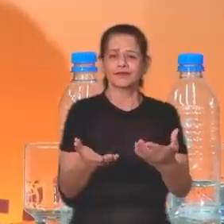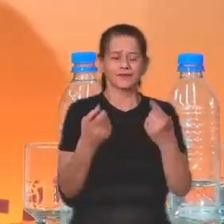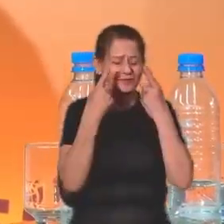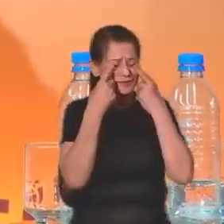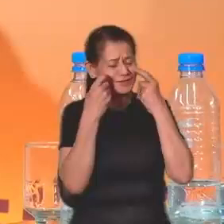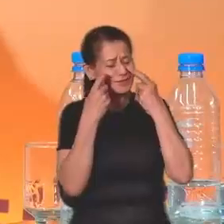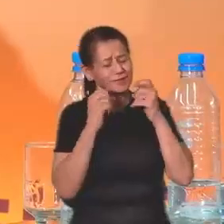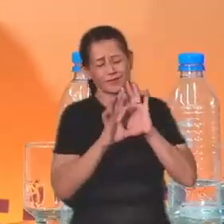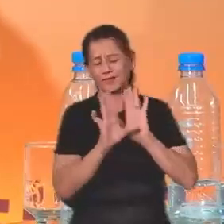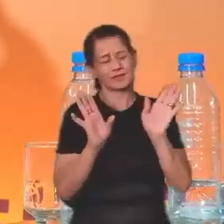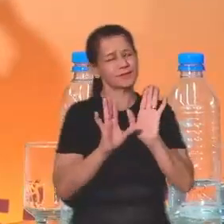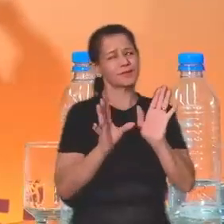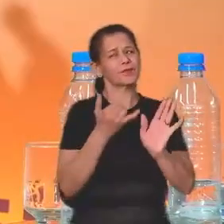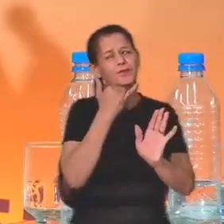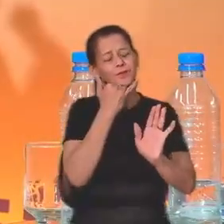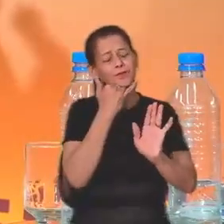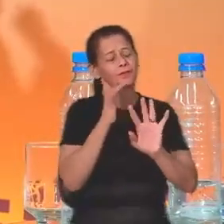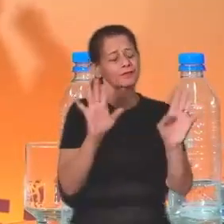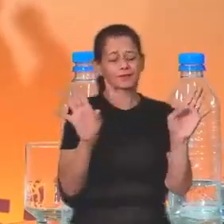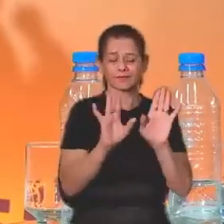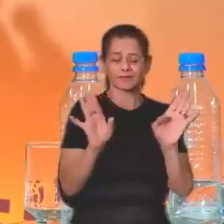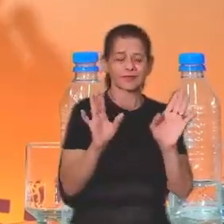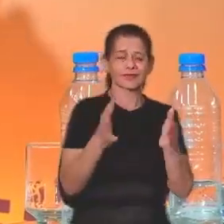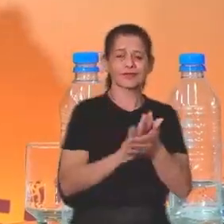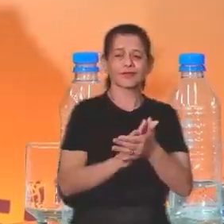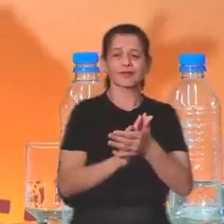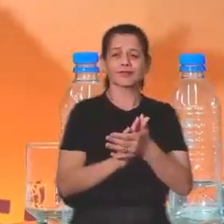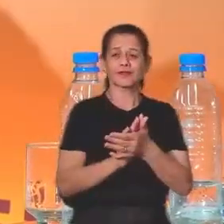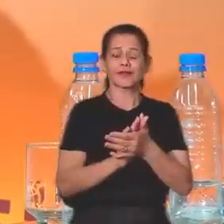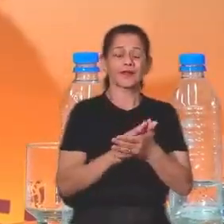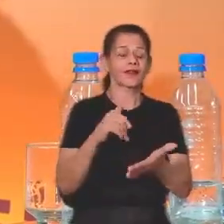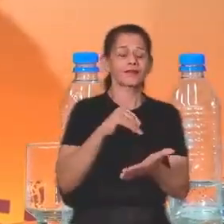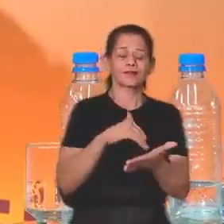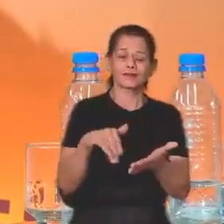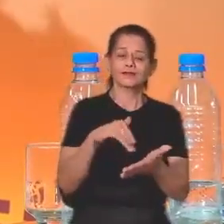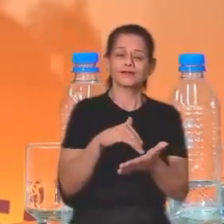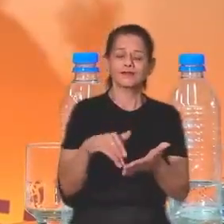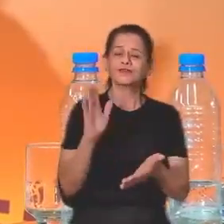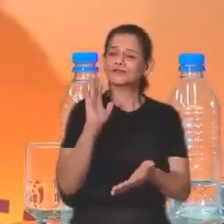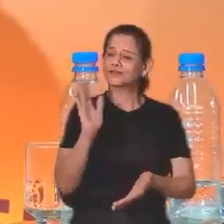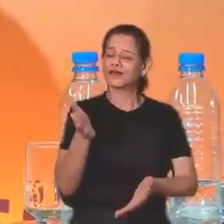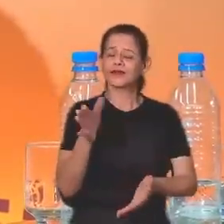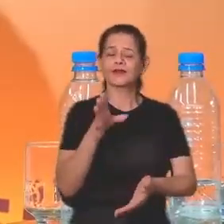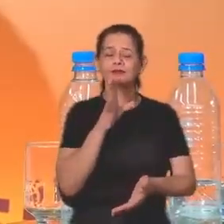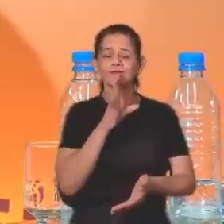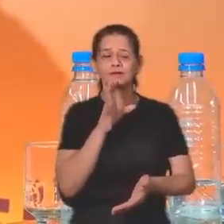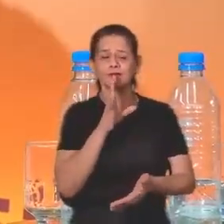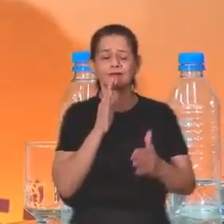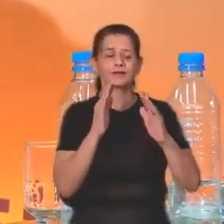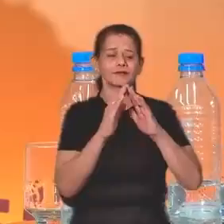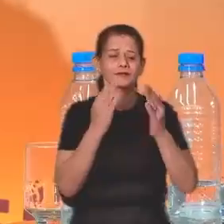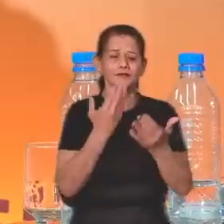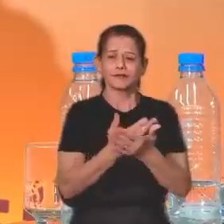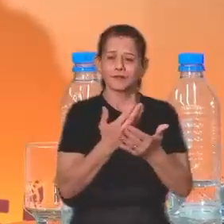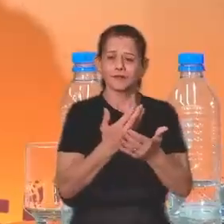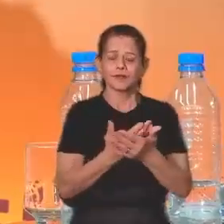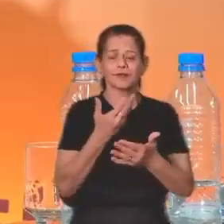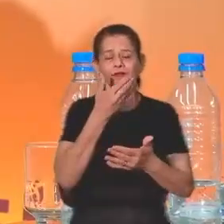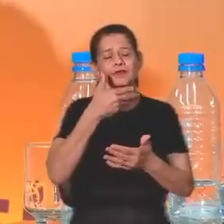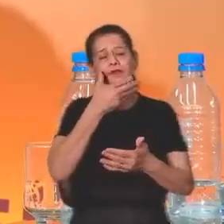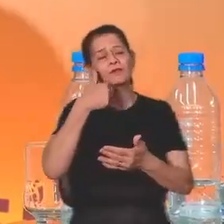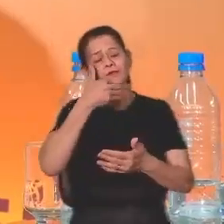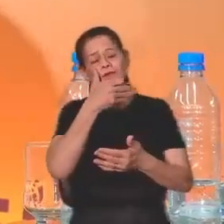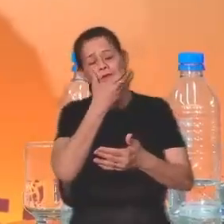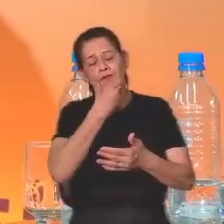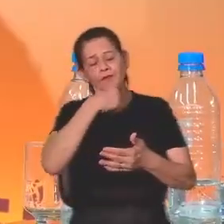chorona. O pessoal da secretaria já me conhece, o pessoal da escola, meus pais estão aqui, que